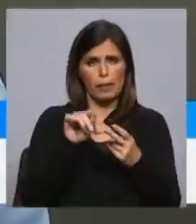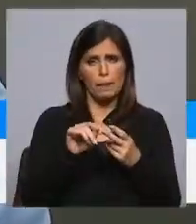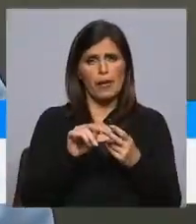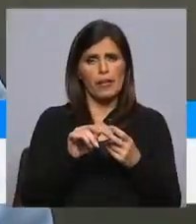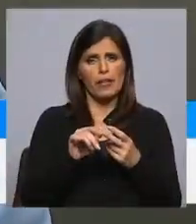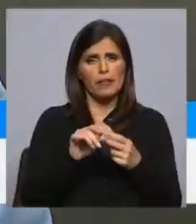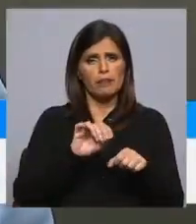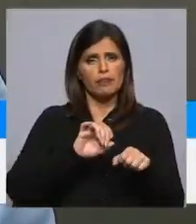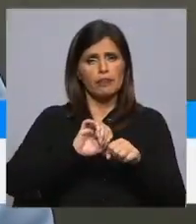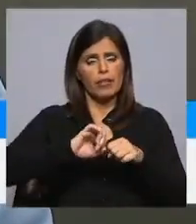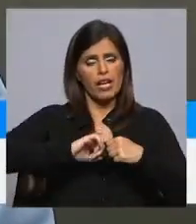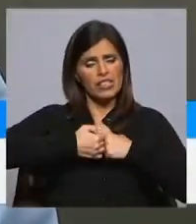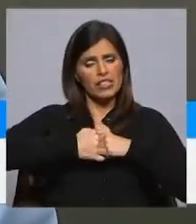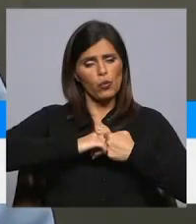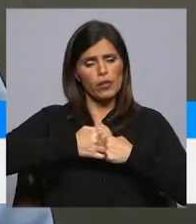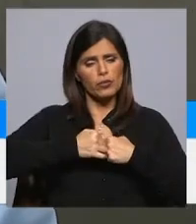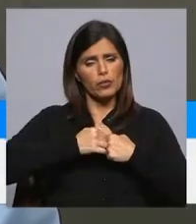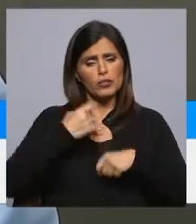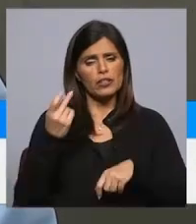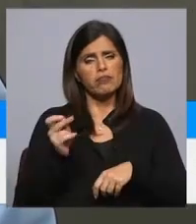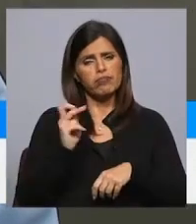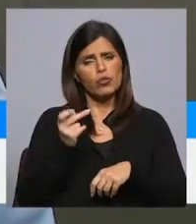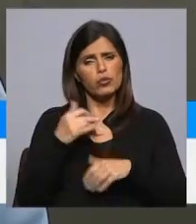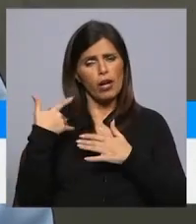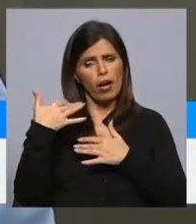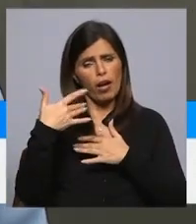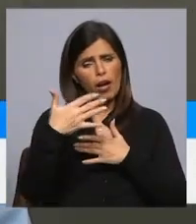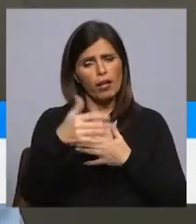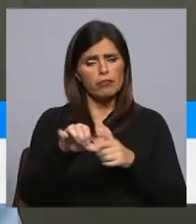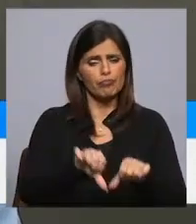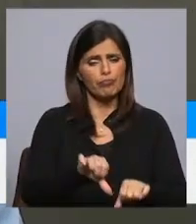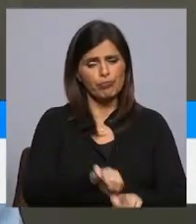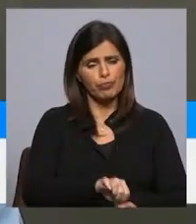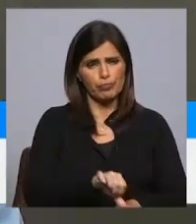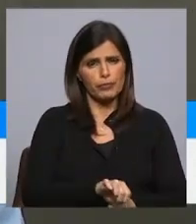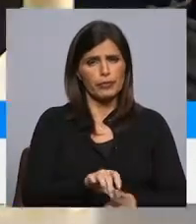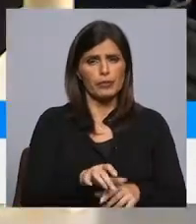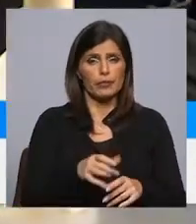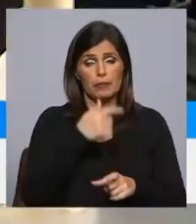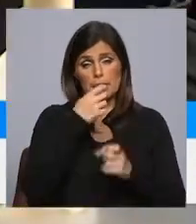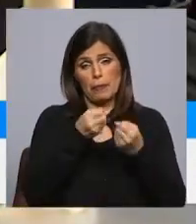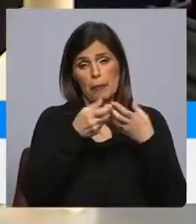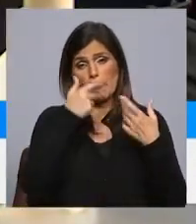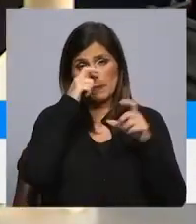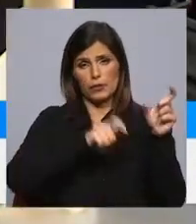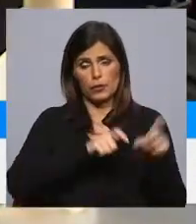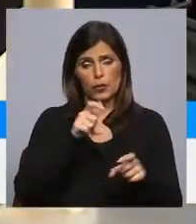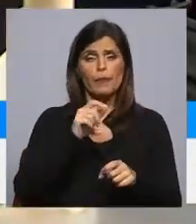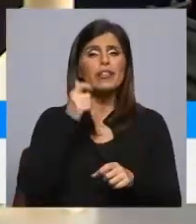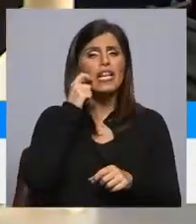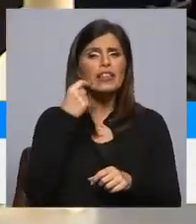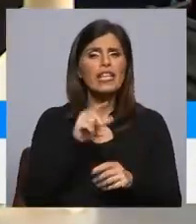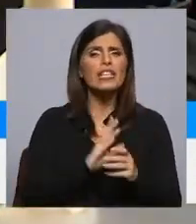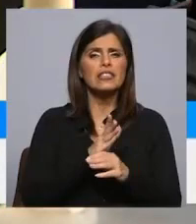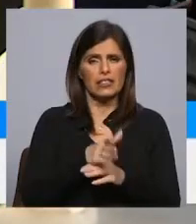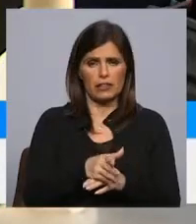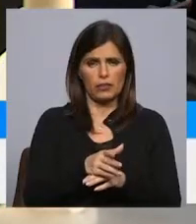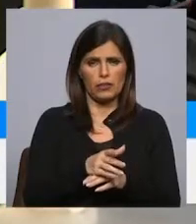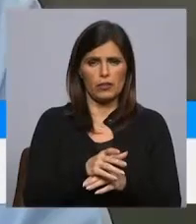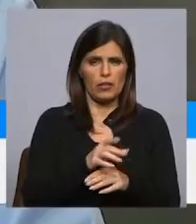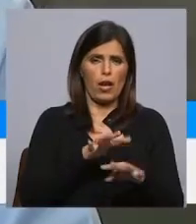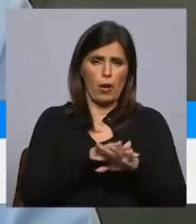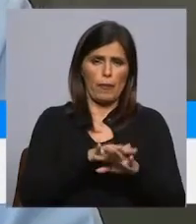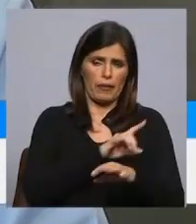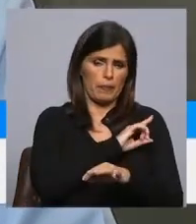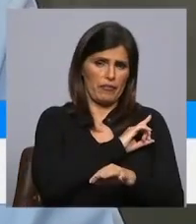lesões de desgaste articular, que são lesões que cada vez mais assolam a nossa população. Quem tem acesso? É uma rede privada, mas